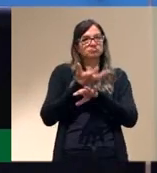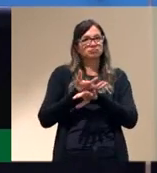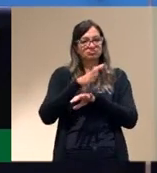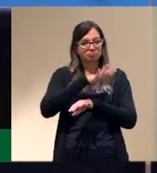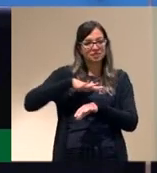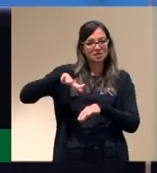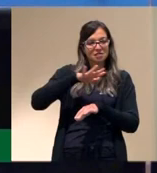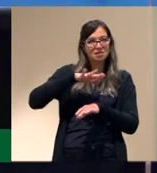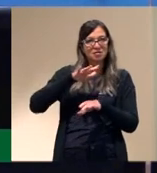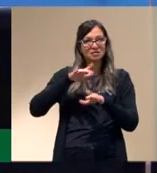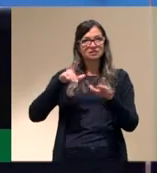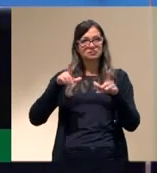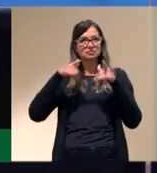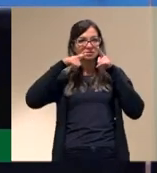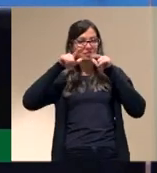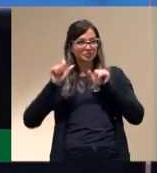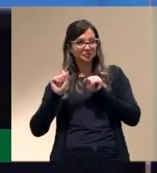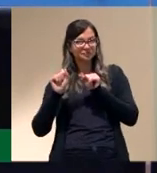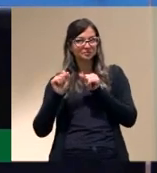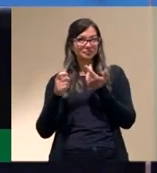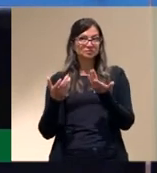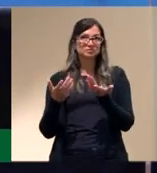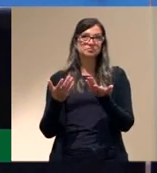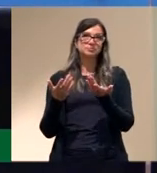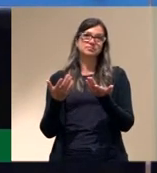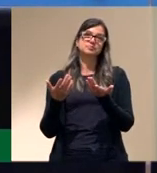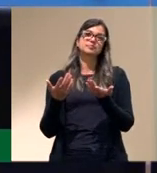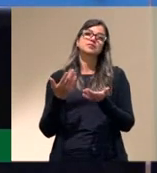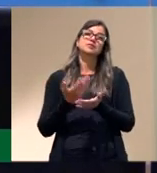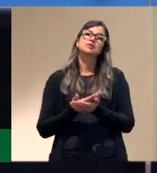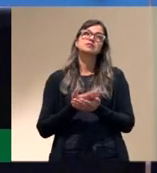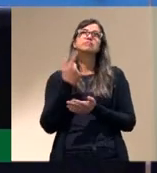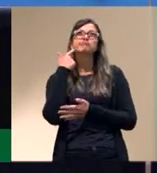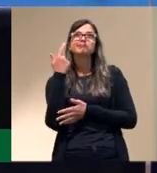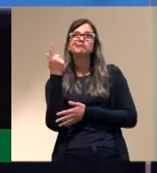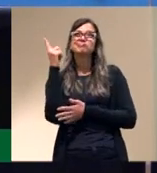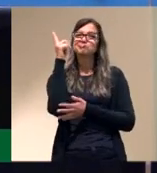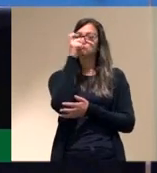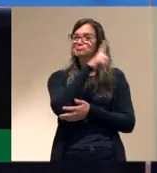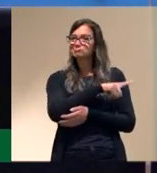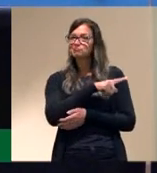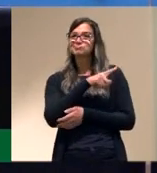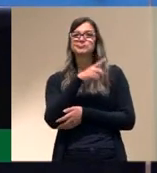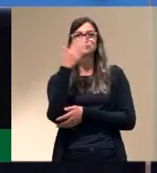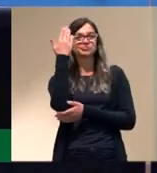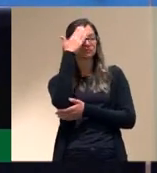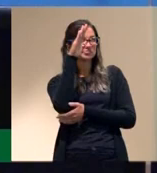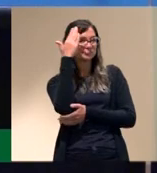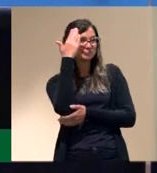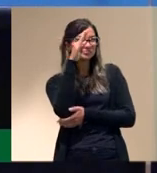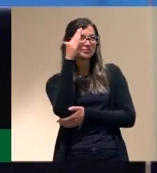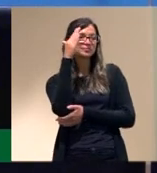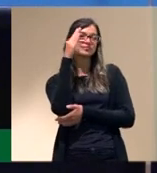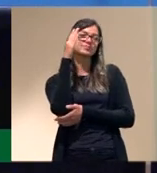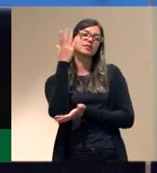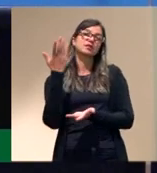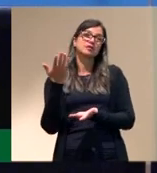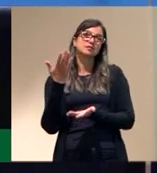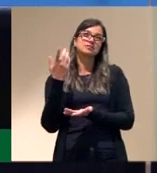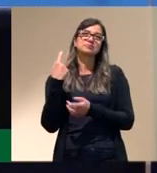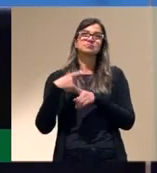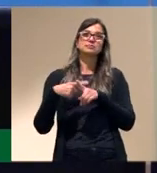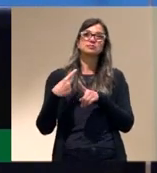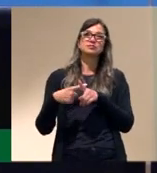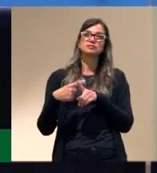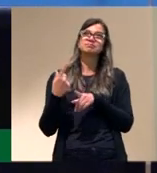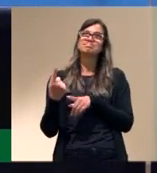linguagem. Então, é uma dificuldade até mesmo de compreensão, porque o que é